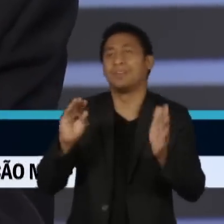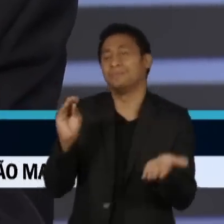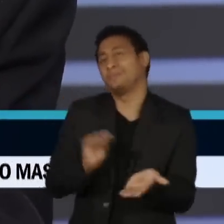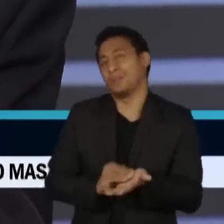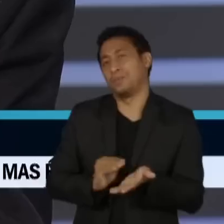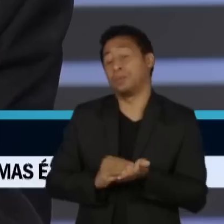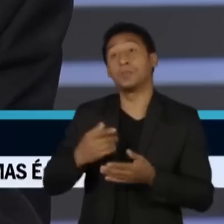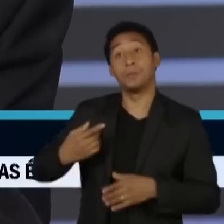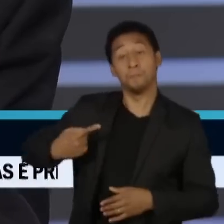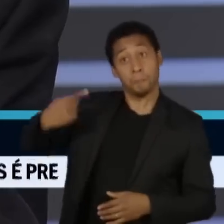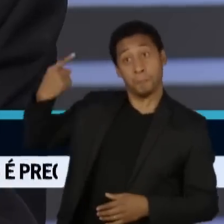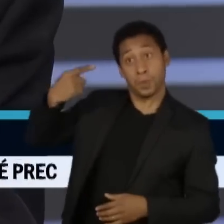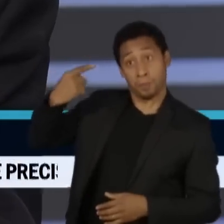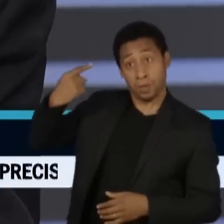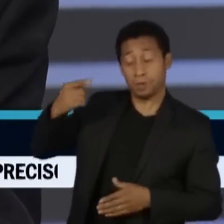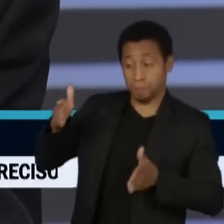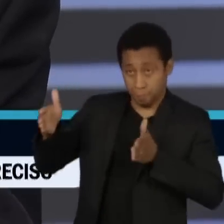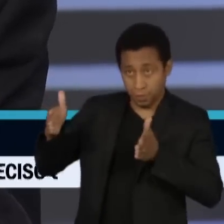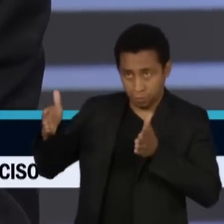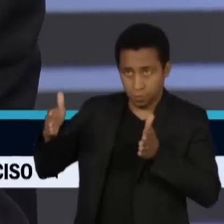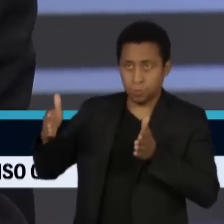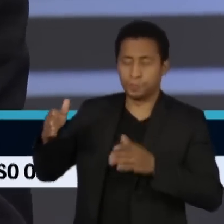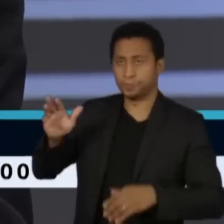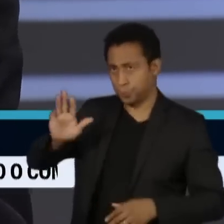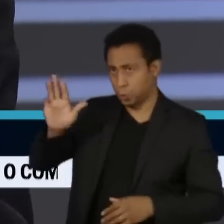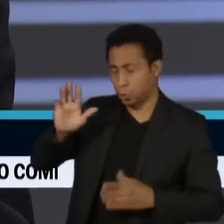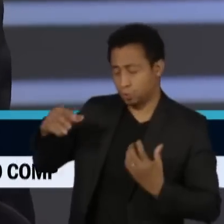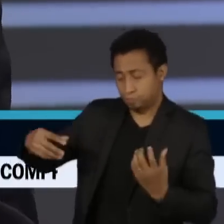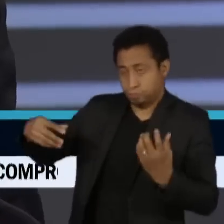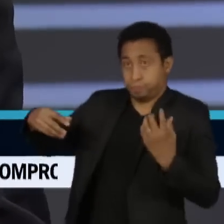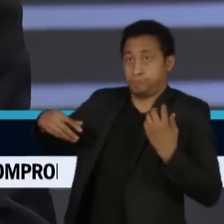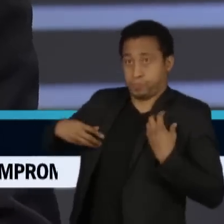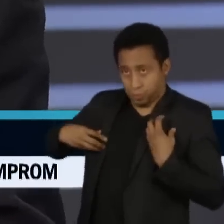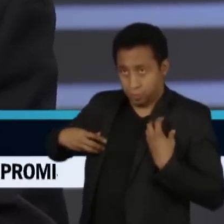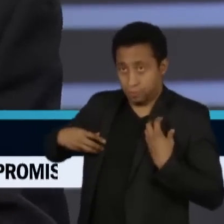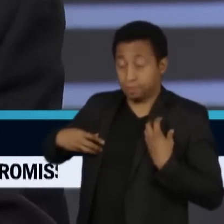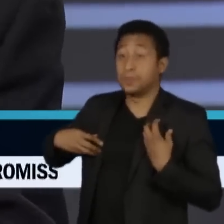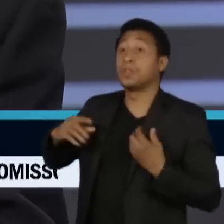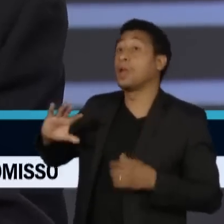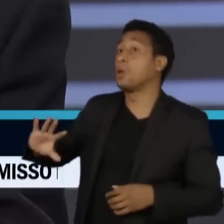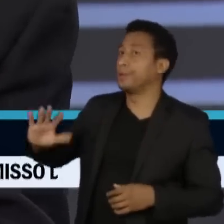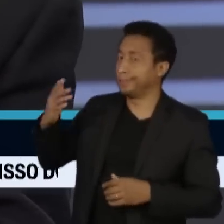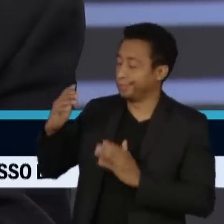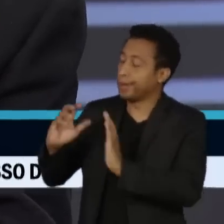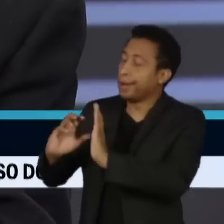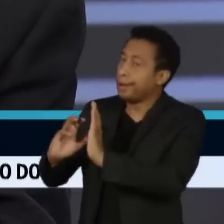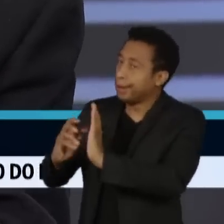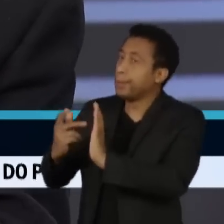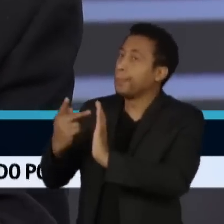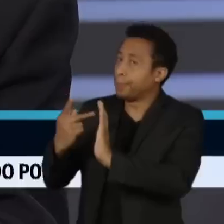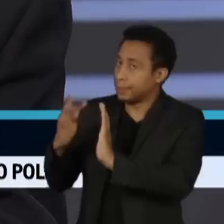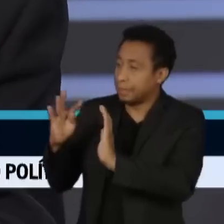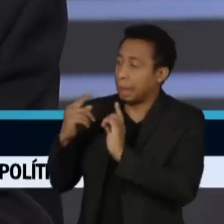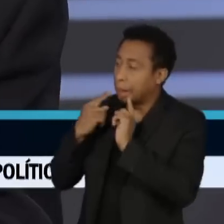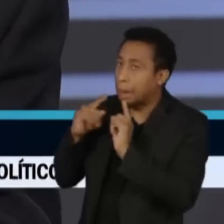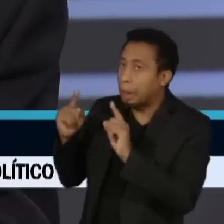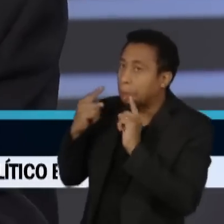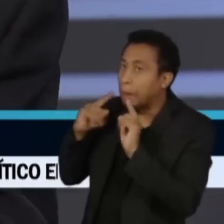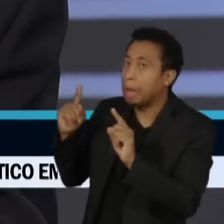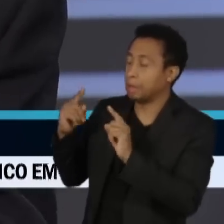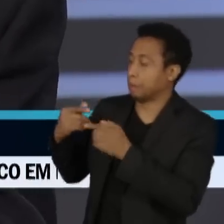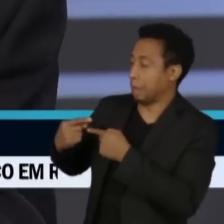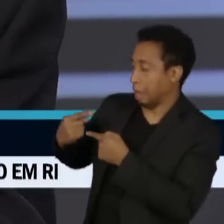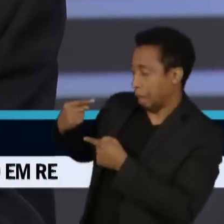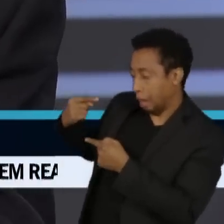1 herdou um país Apesar que o PT falava de maldição né herança maldita herança maldita ele herdou agora né